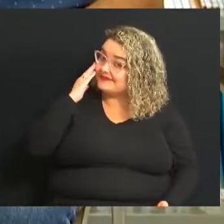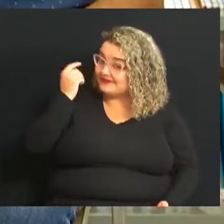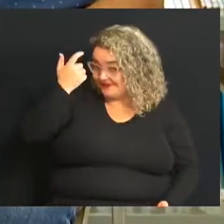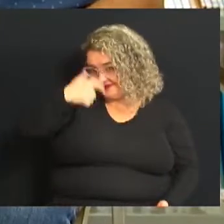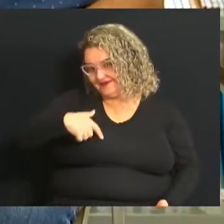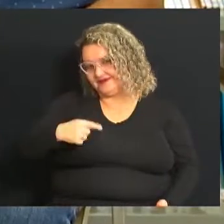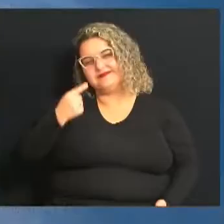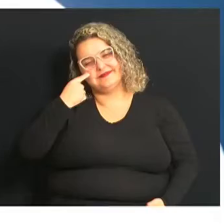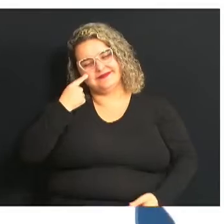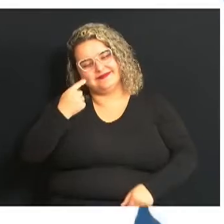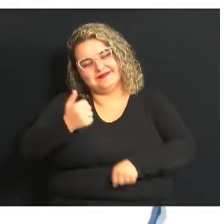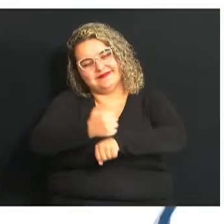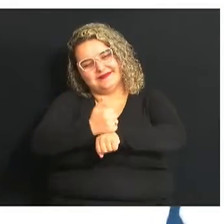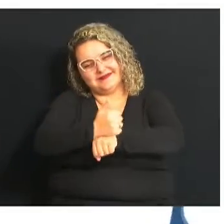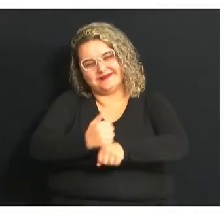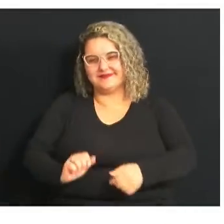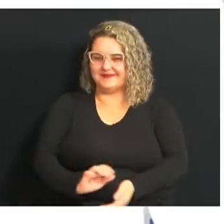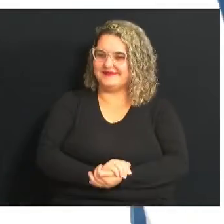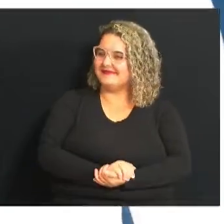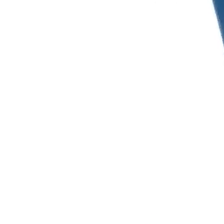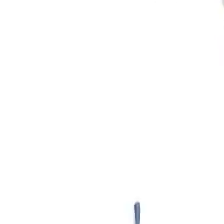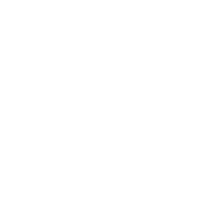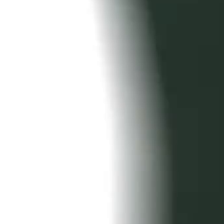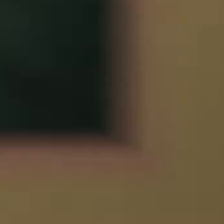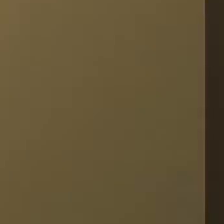liga na profissão.